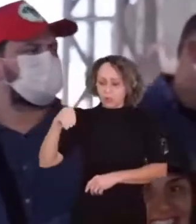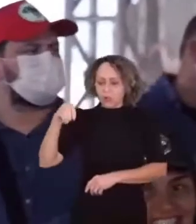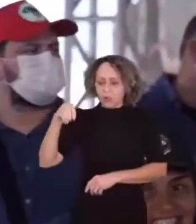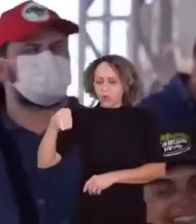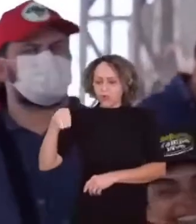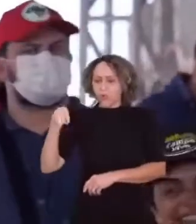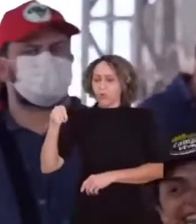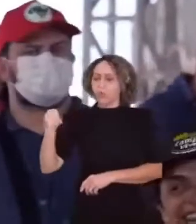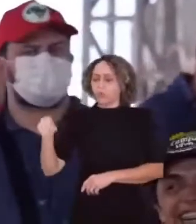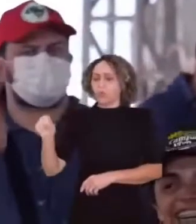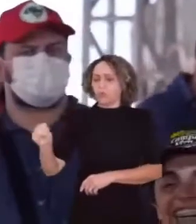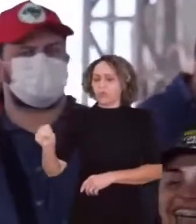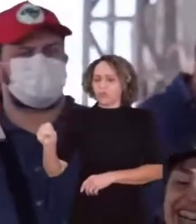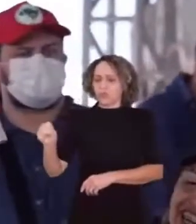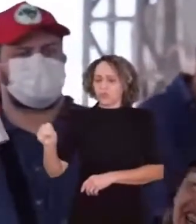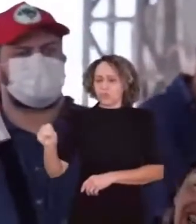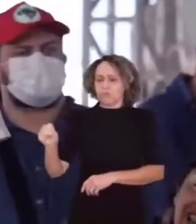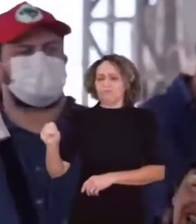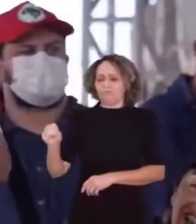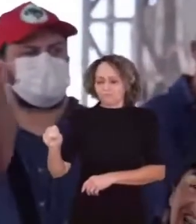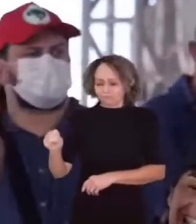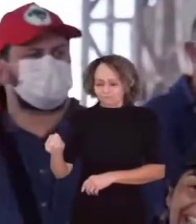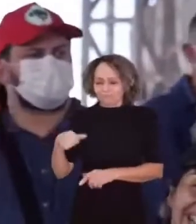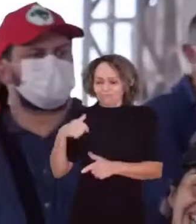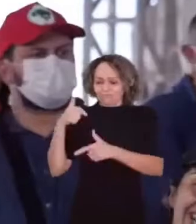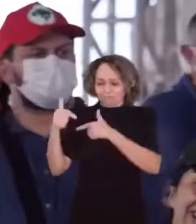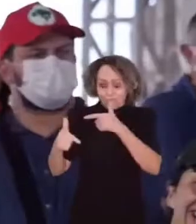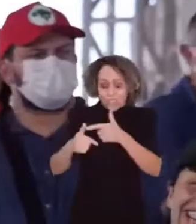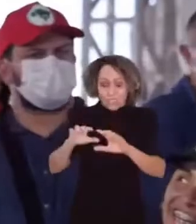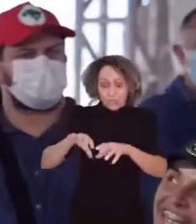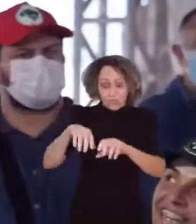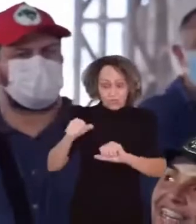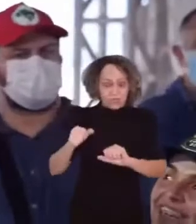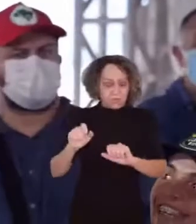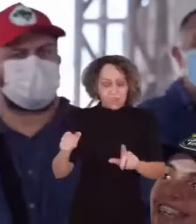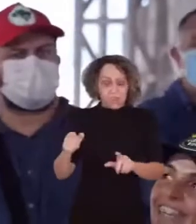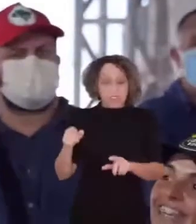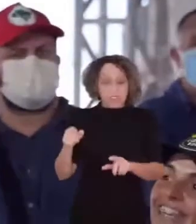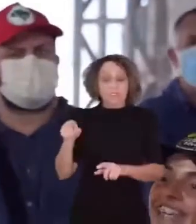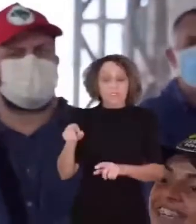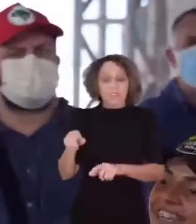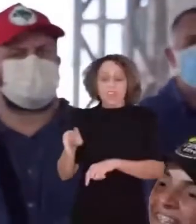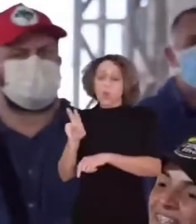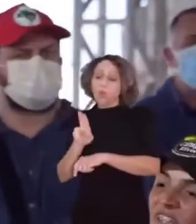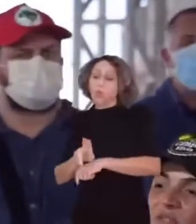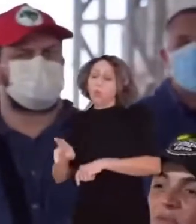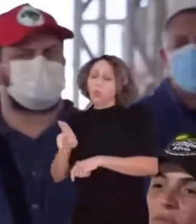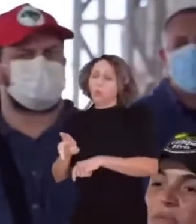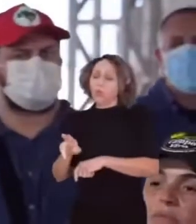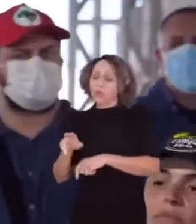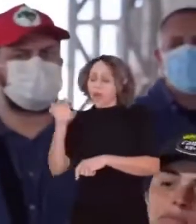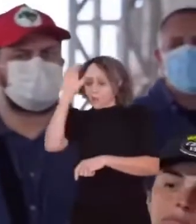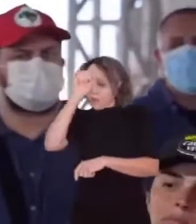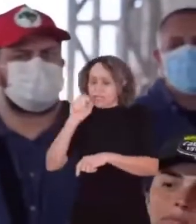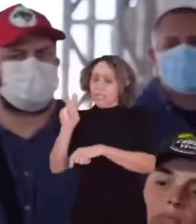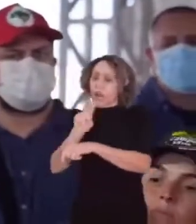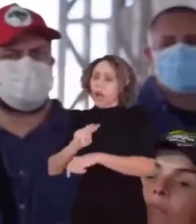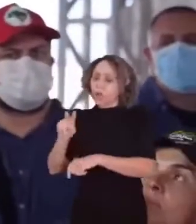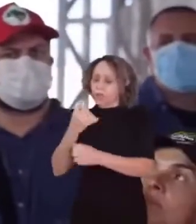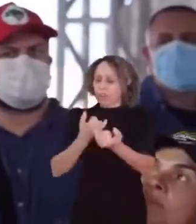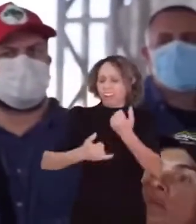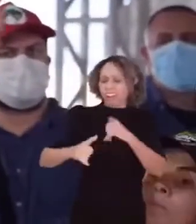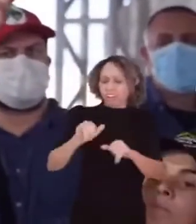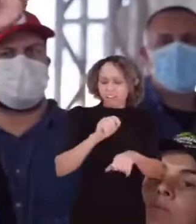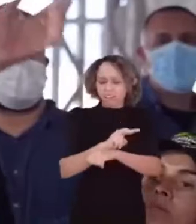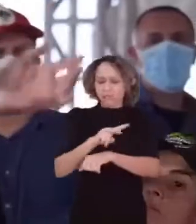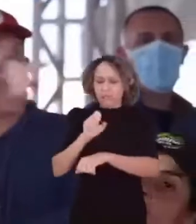depois avançamos muito, sempre construindo de forma unitária essa